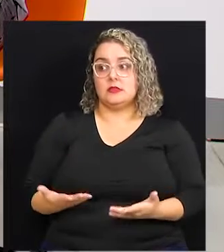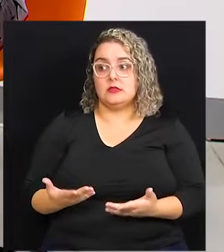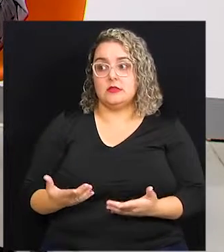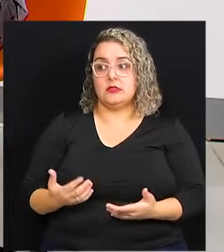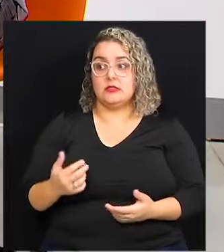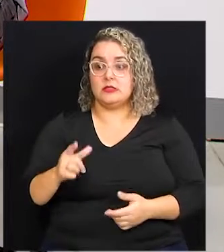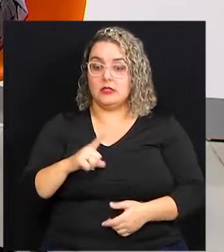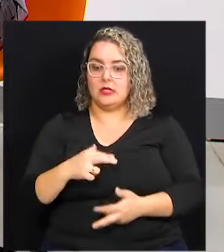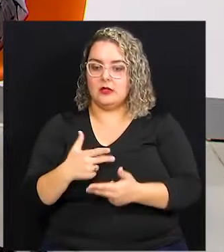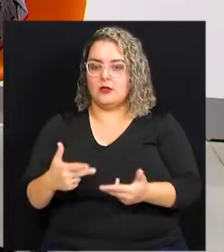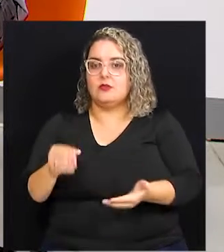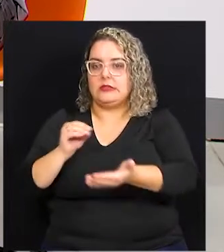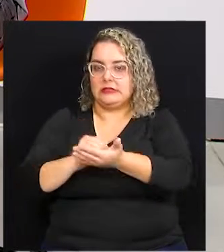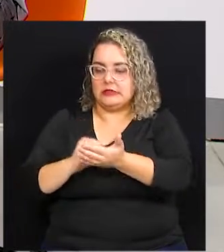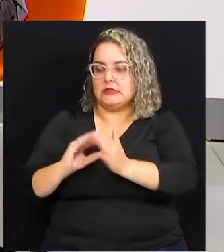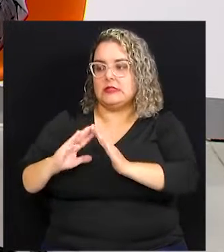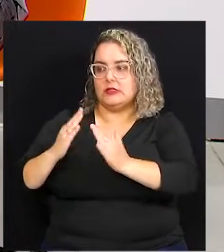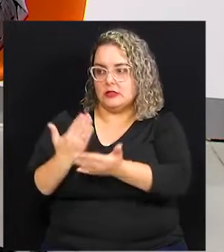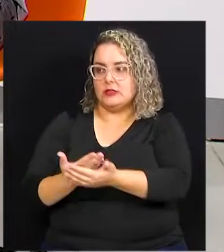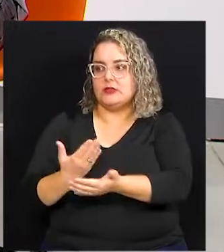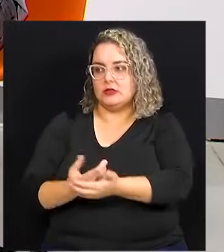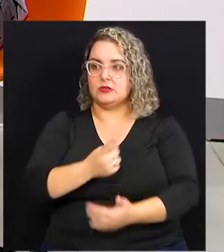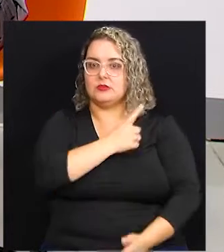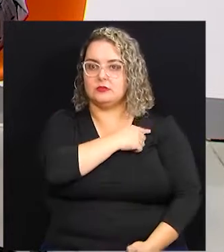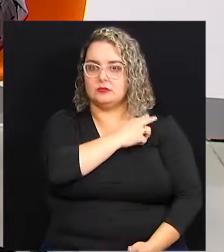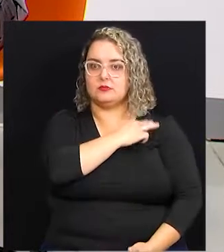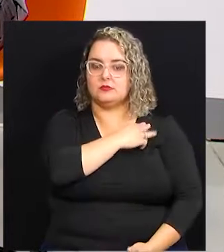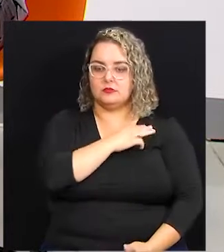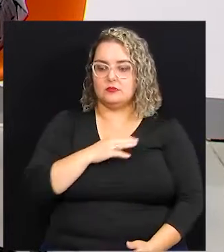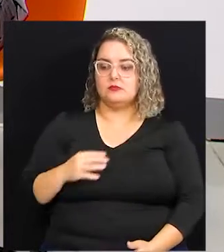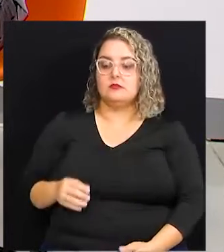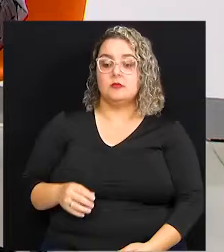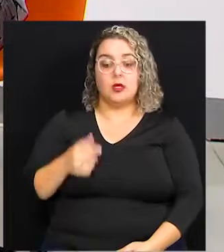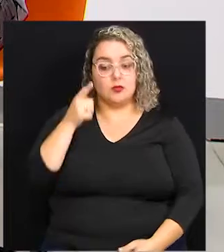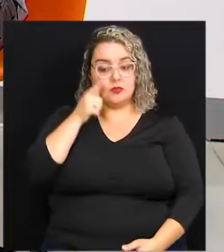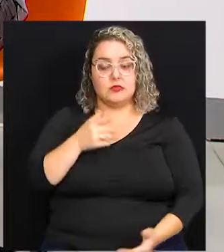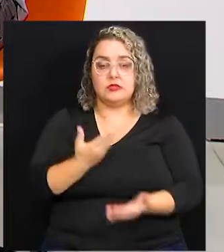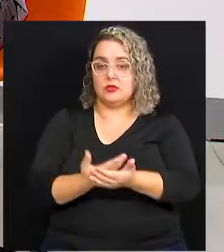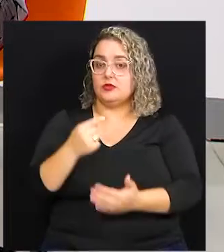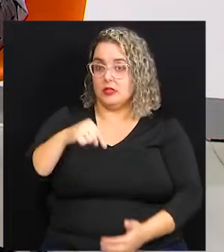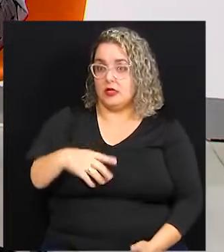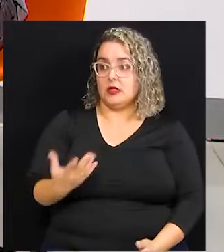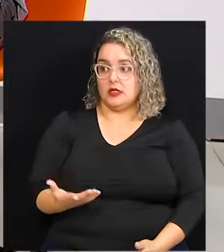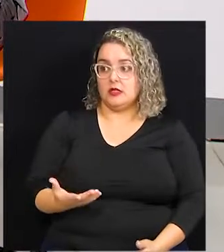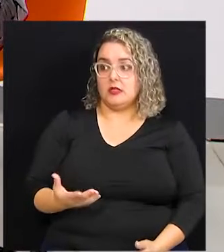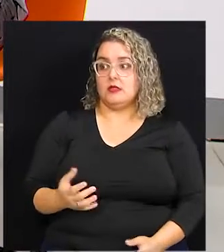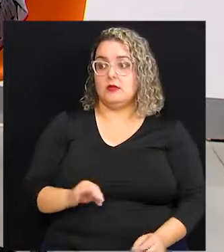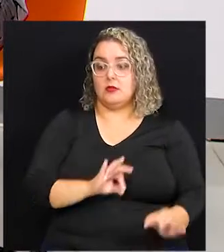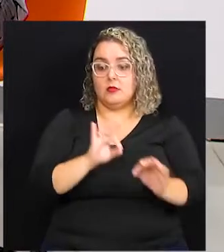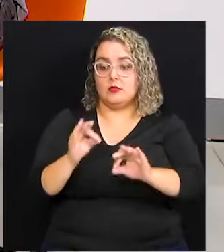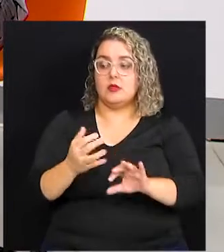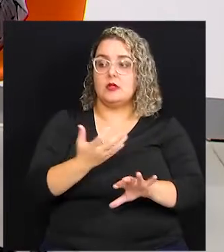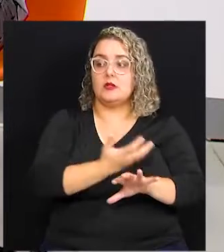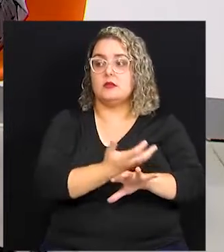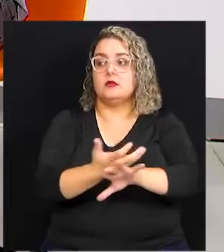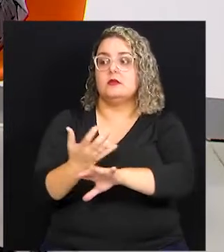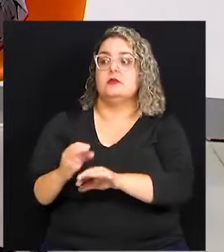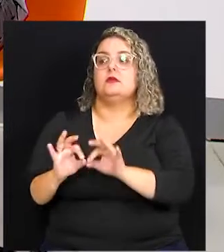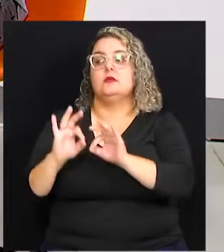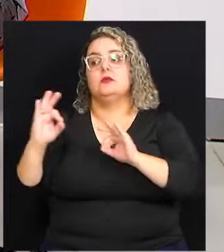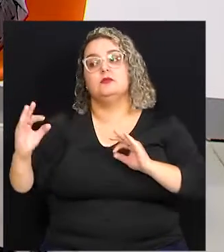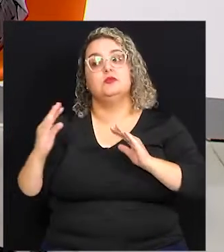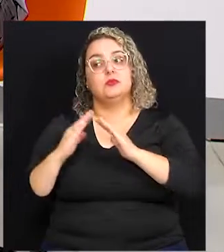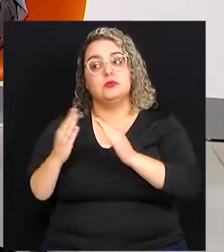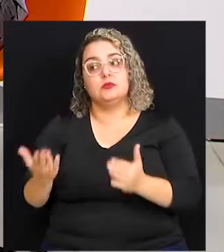que tem alguma coisa que faltou na meu ensino médio para mim pegar algumas matérias aqui. Então, além de acompanhar todas as matérias, às vezes tem um desafio que você está longe